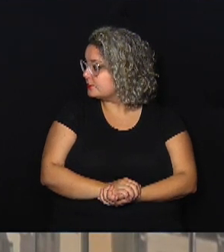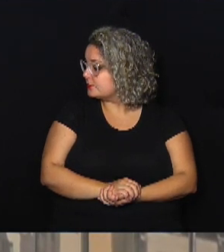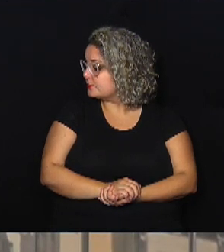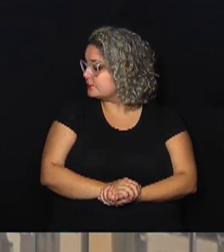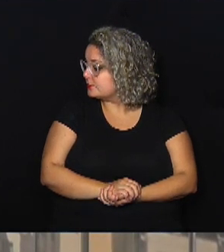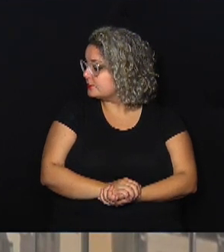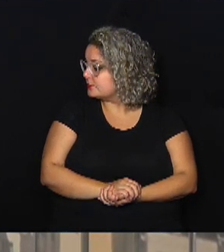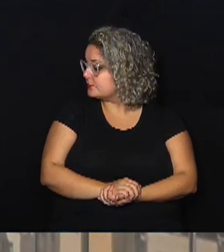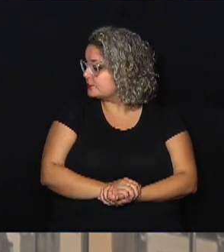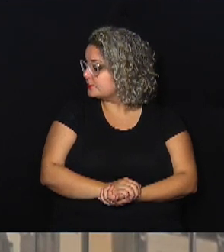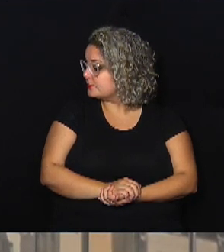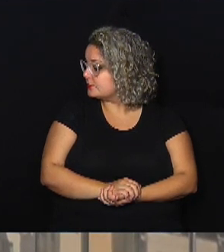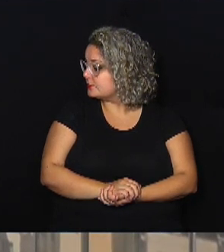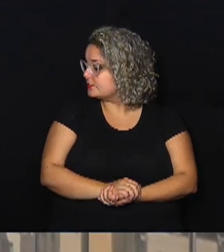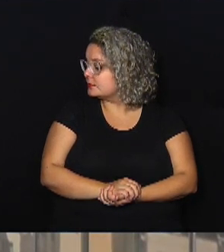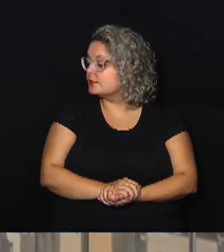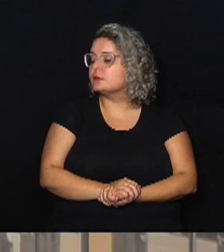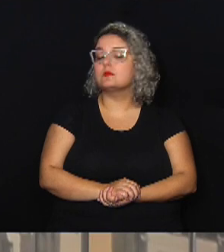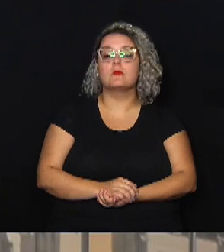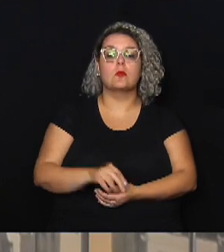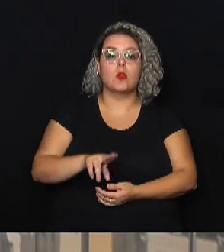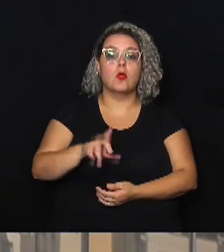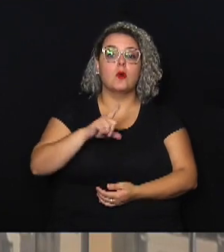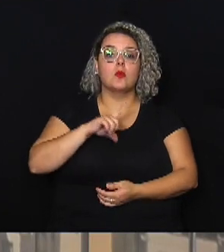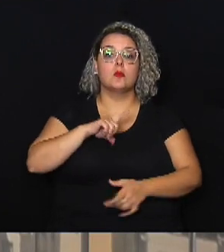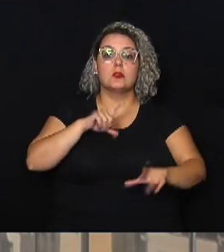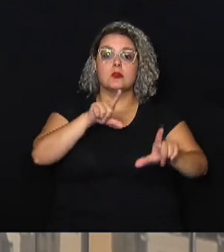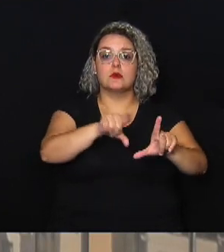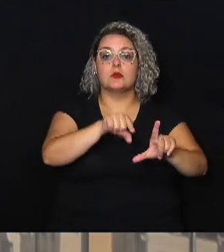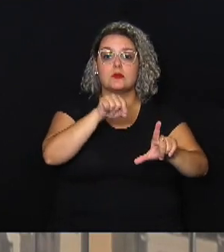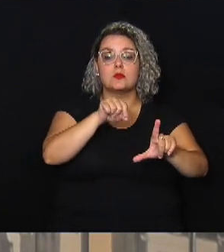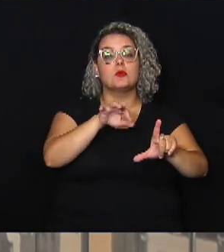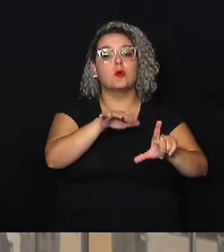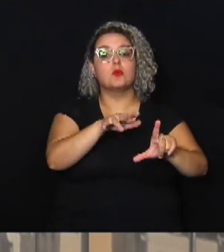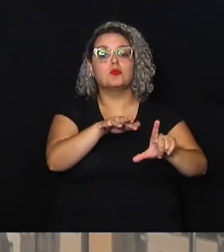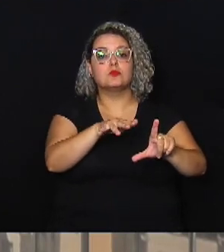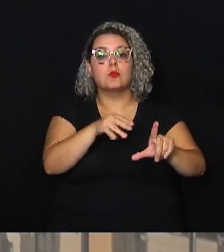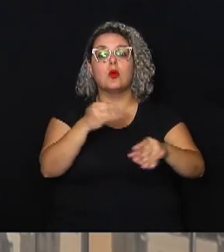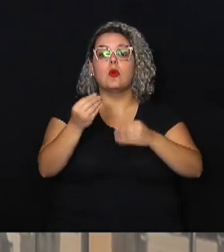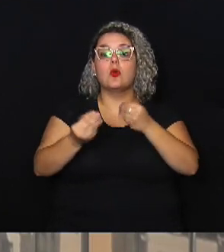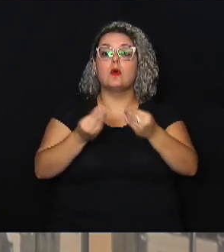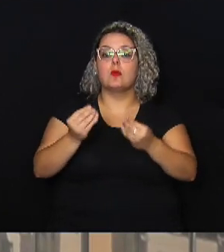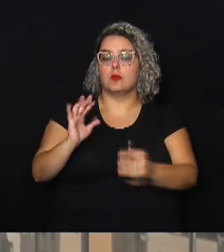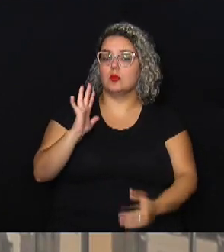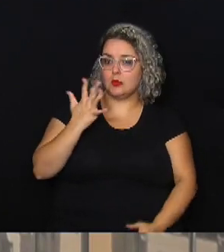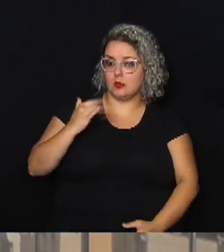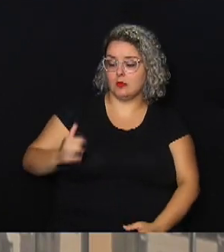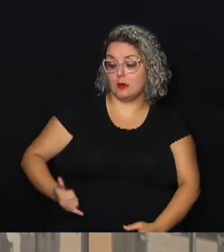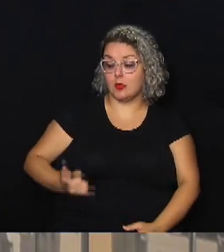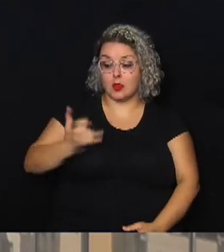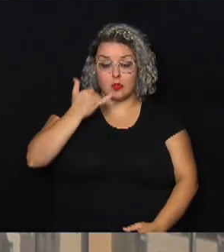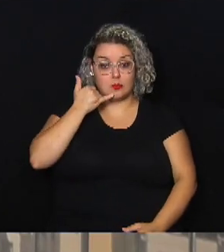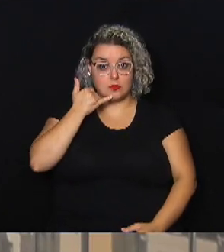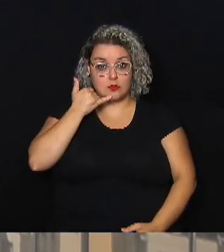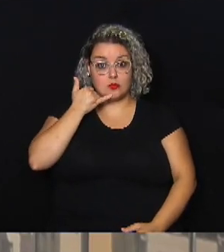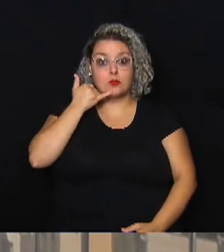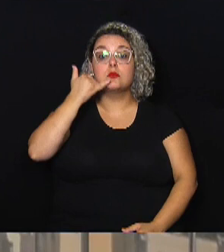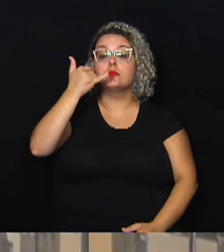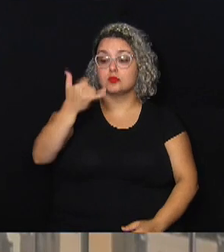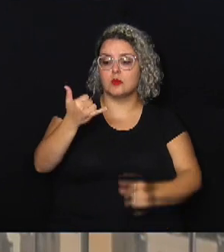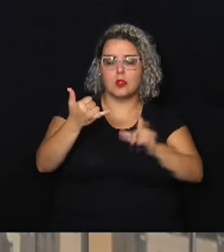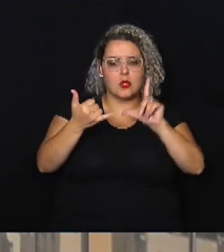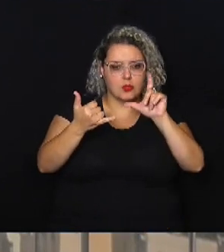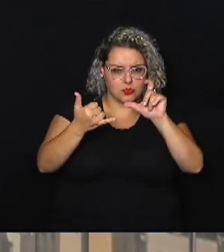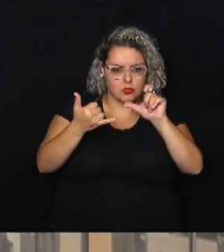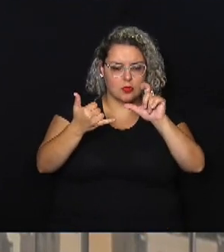978293776. Ou você tem a opção de enviar a mensagem através do nosso QR Code. Com a câmera do seu celular apontada para o QR